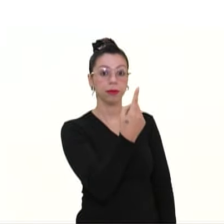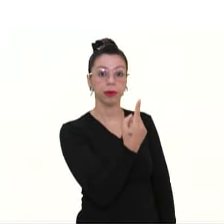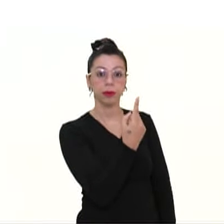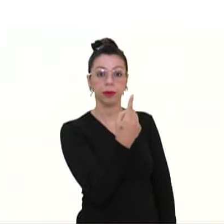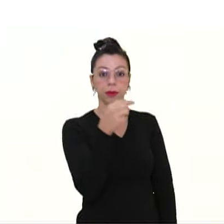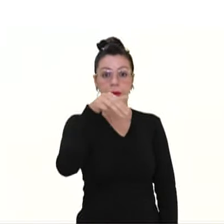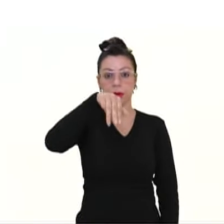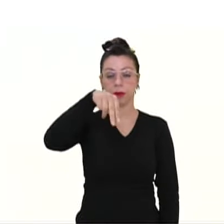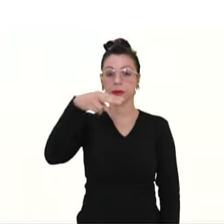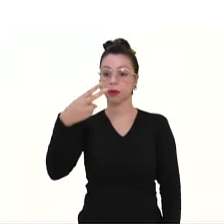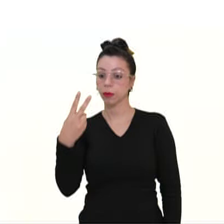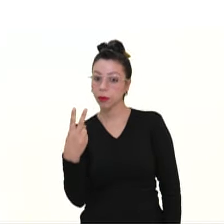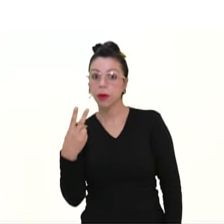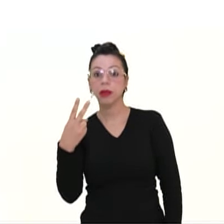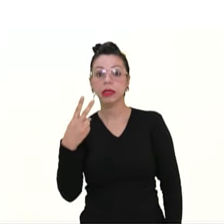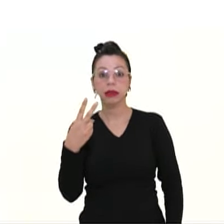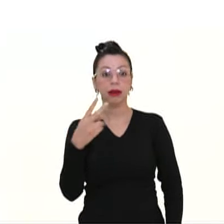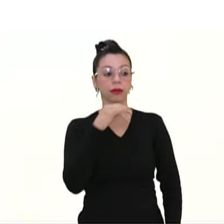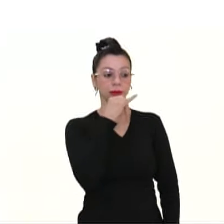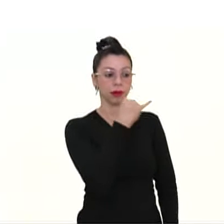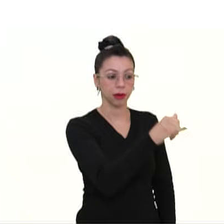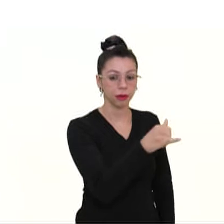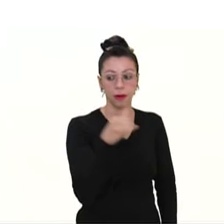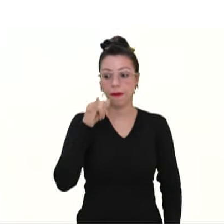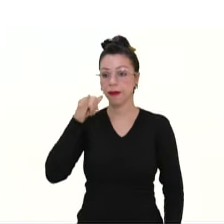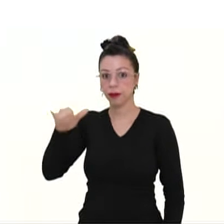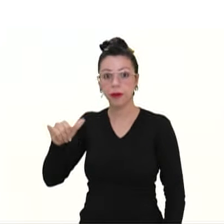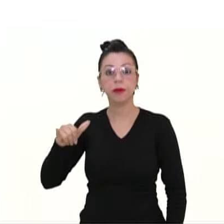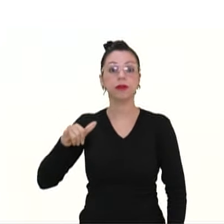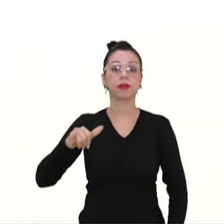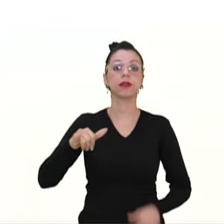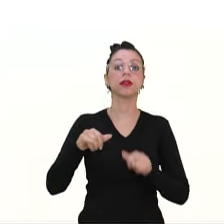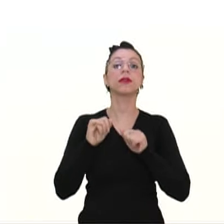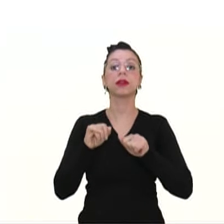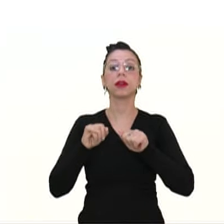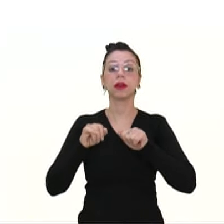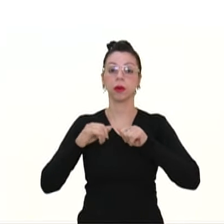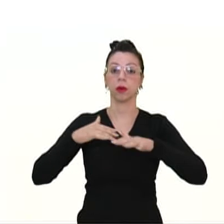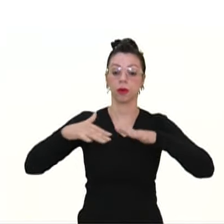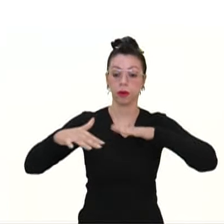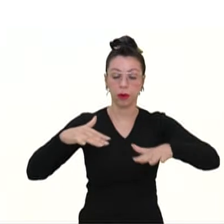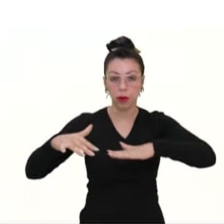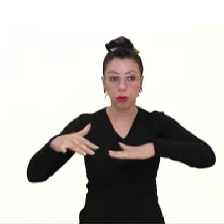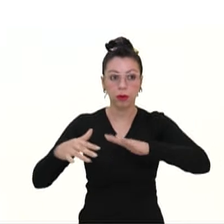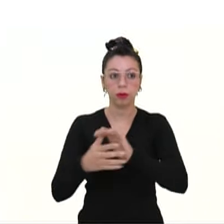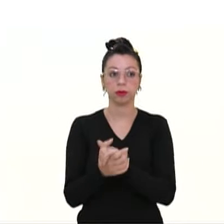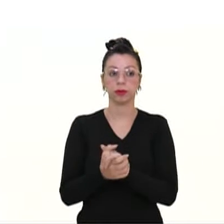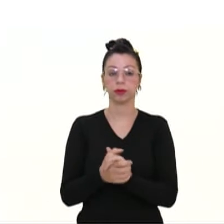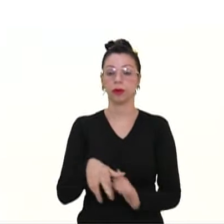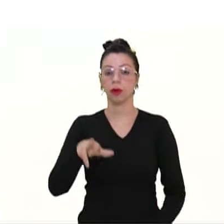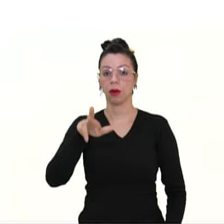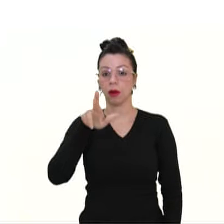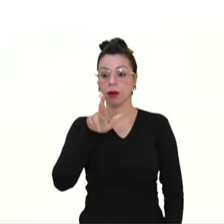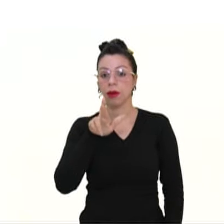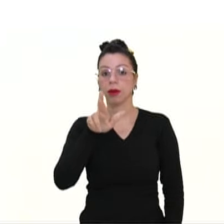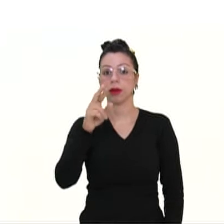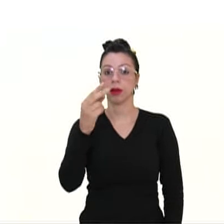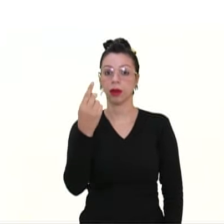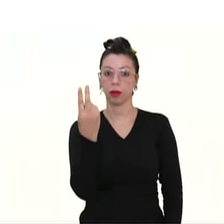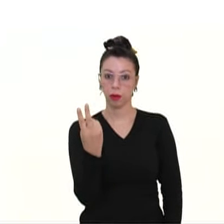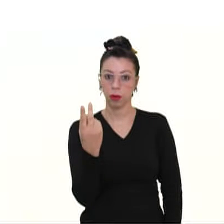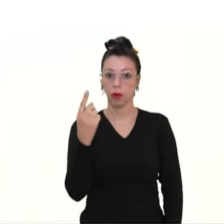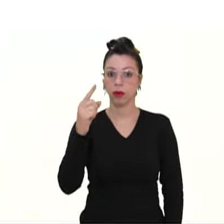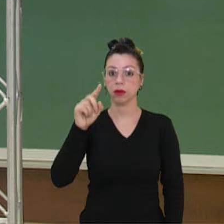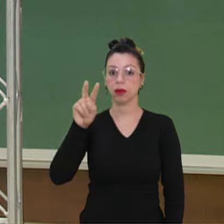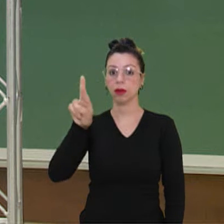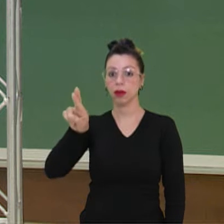pelo terremoto. É energia. Legal. R1 e R2 são medições na escala Richter. Ó, gostou do meu